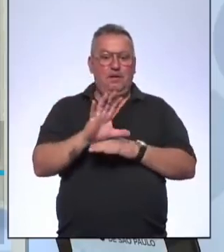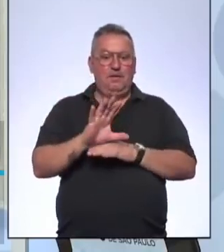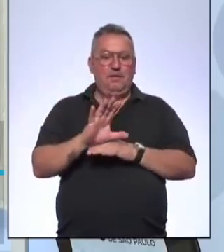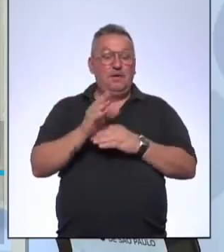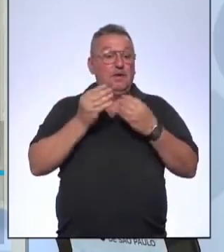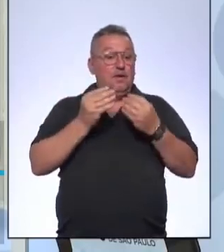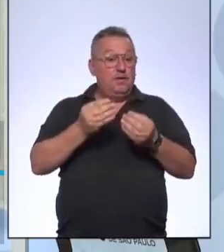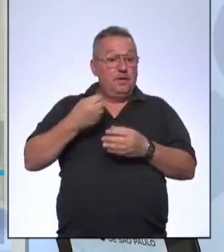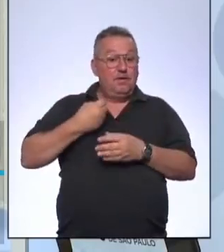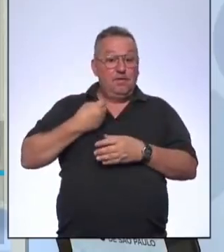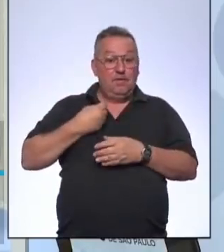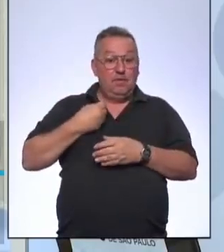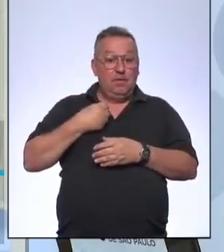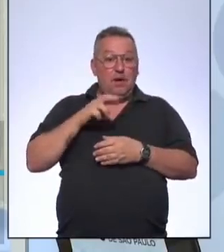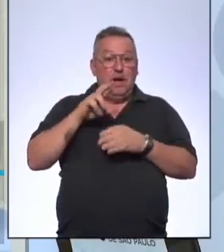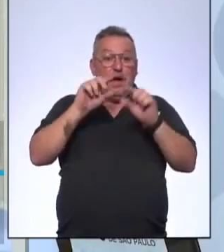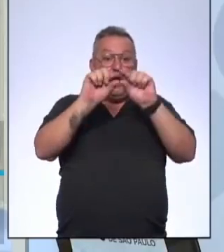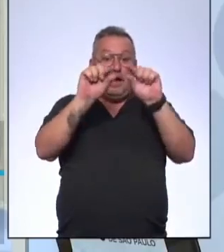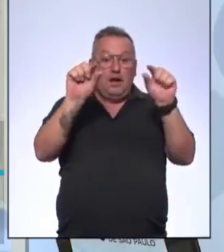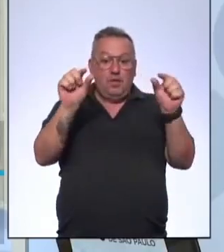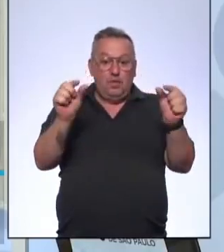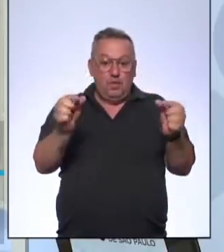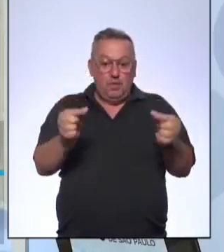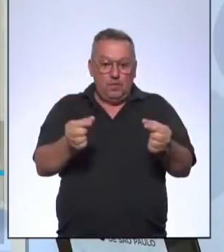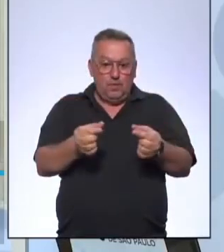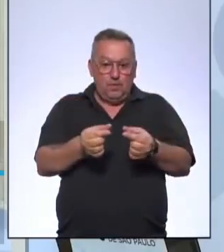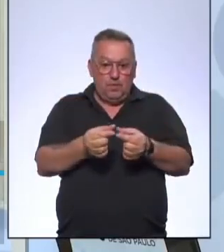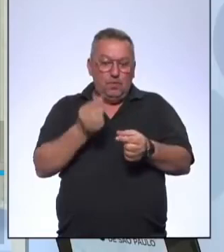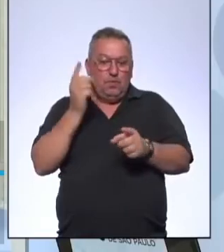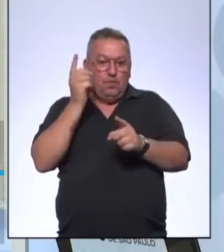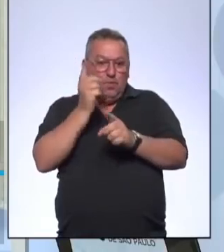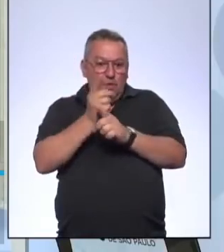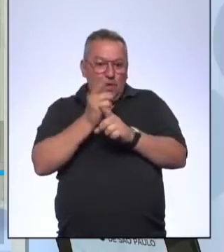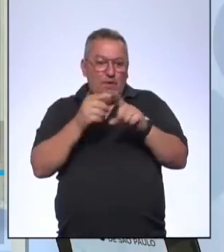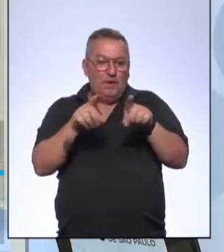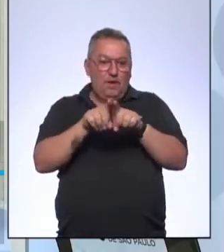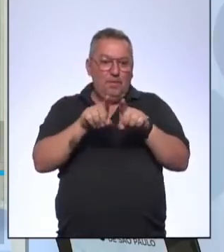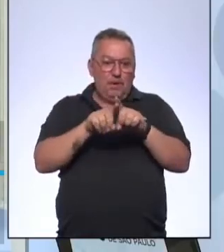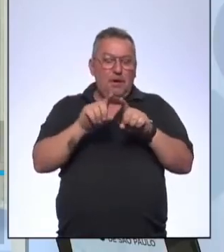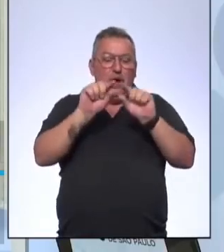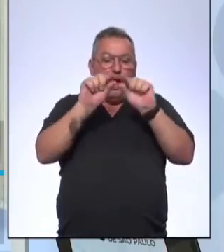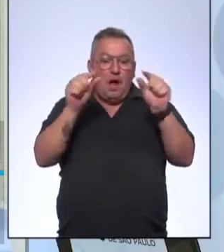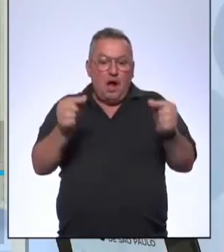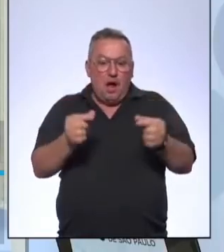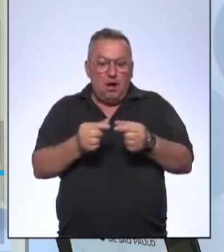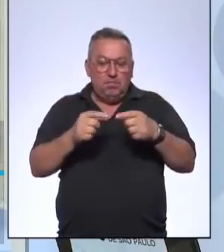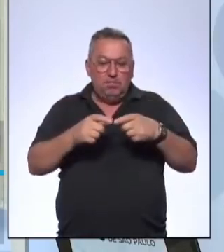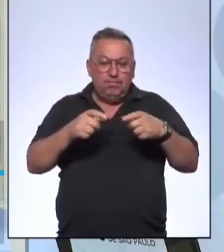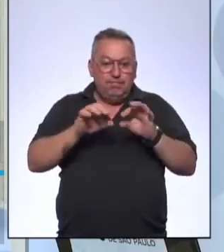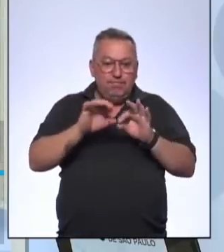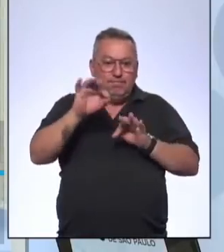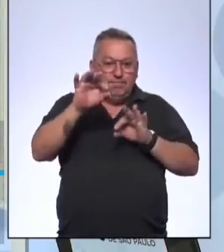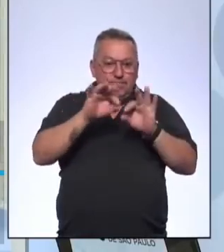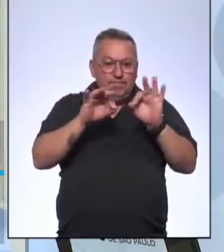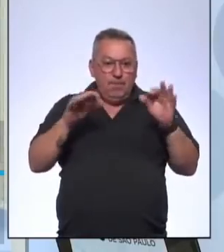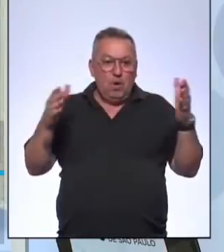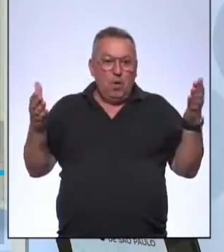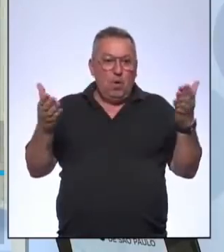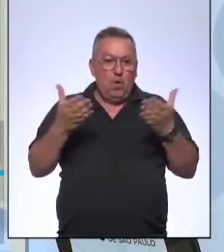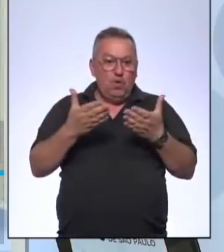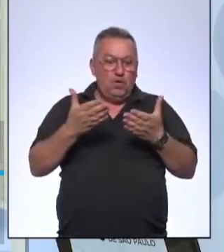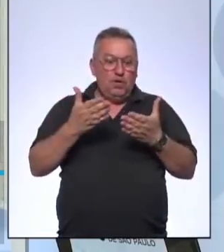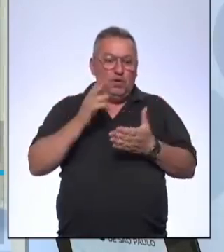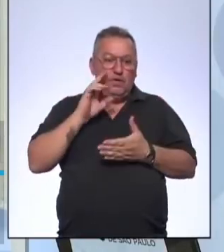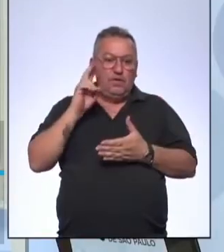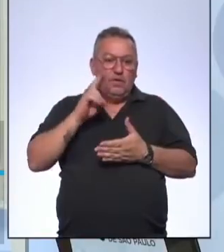dava um valor de raio, você identificava a área, você te dava um valor de raio, você identificava o comprimento. Na aula de hoje nós vamos